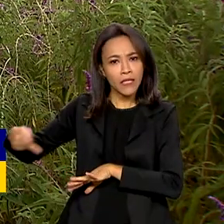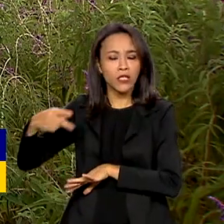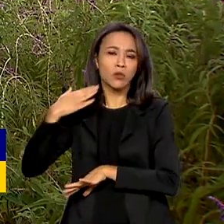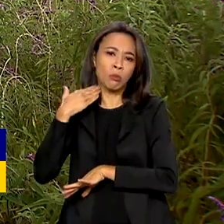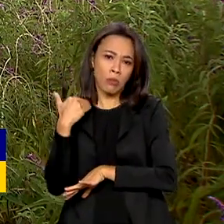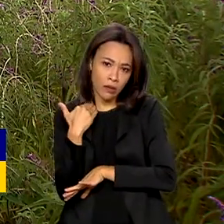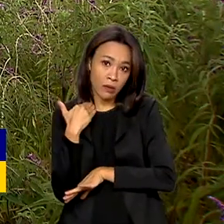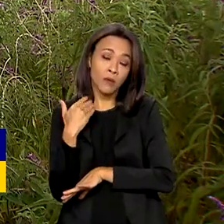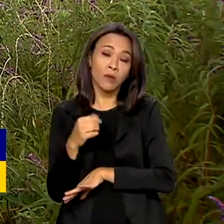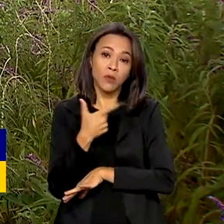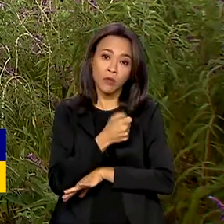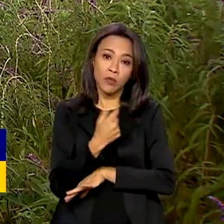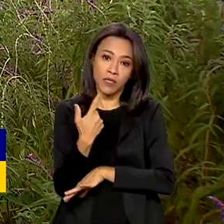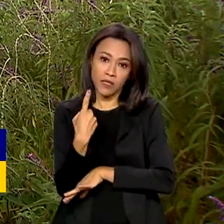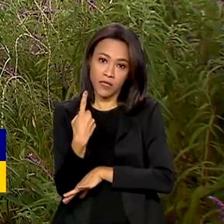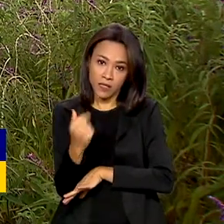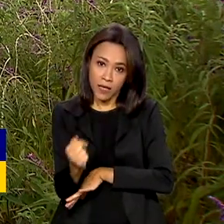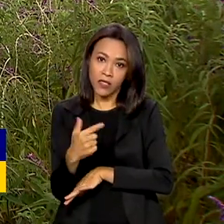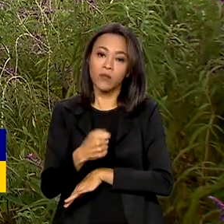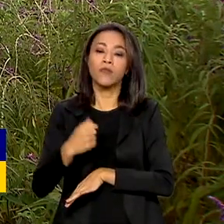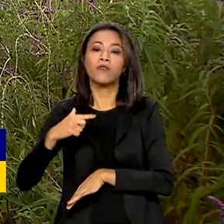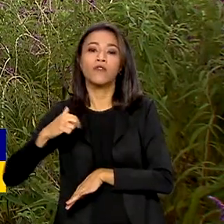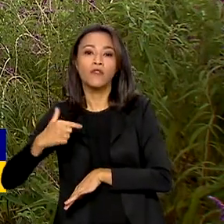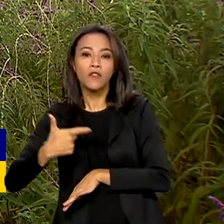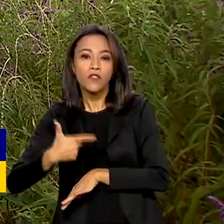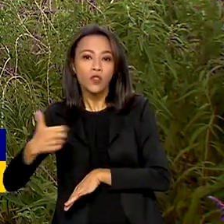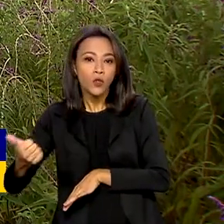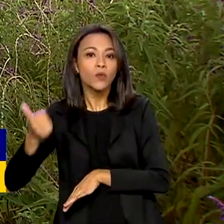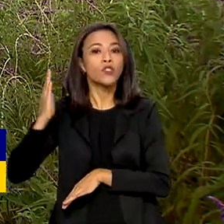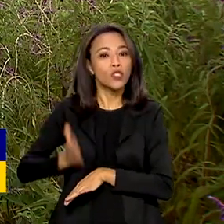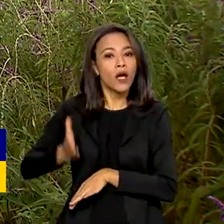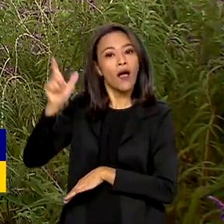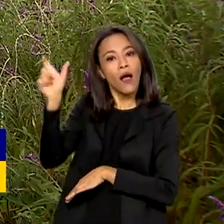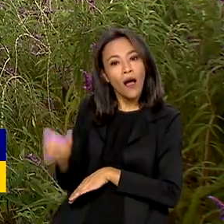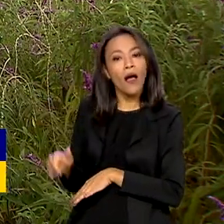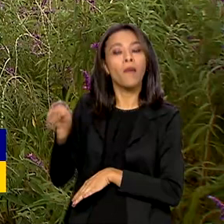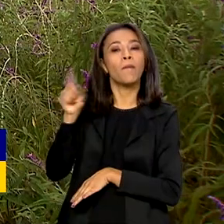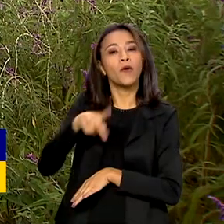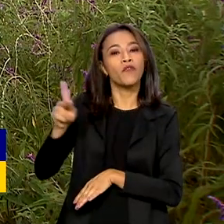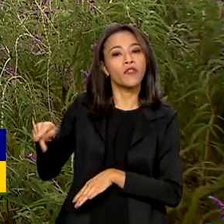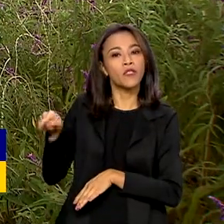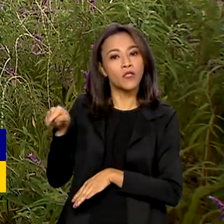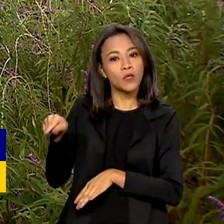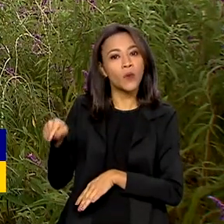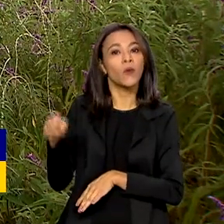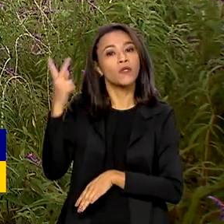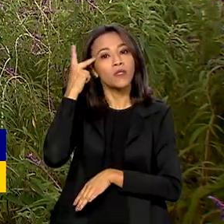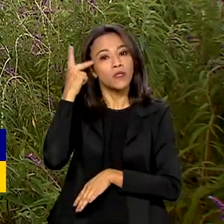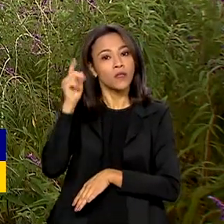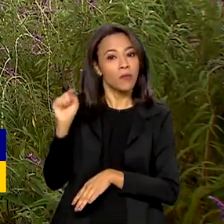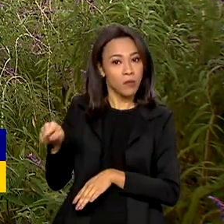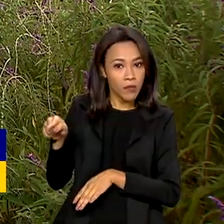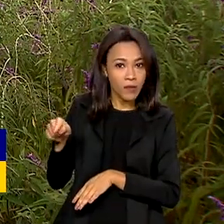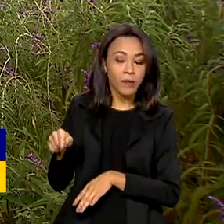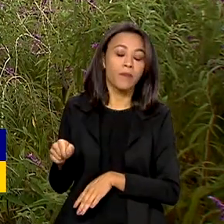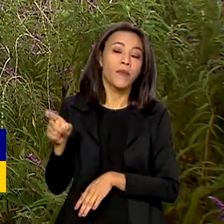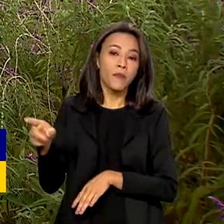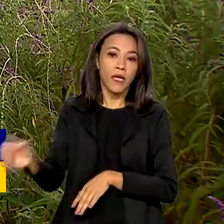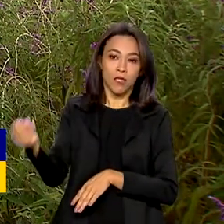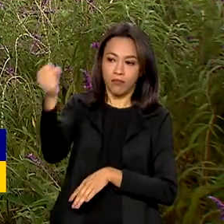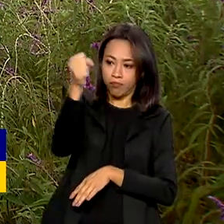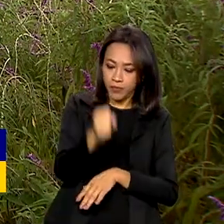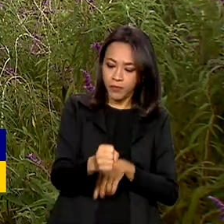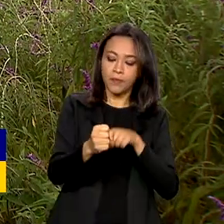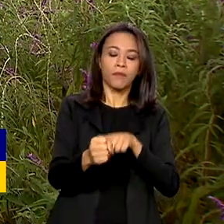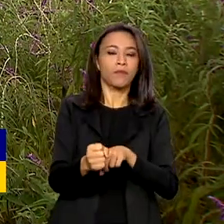entre 2017 e 2021 e já atuou como professor na Pontifícia Universidade Católica de São Paulo. Para assumir a diretoria